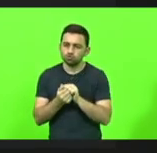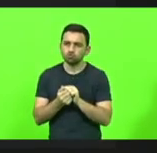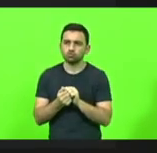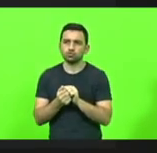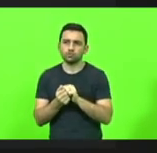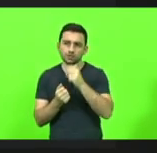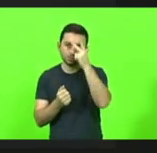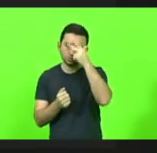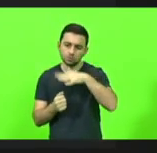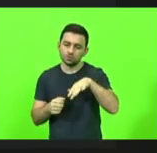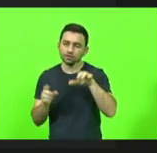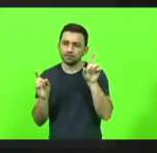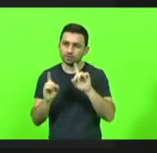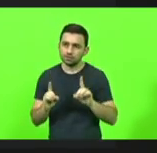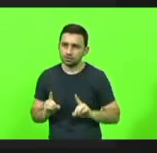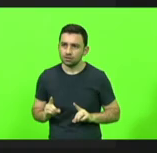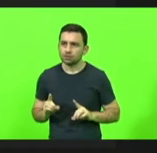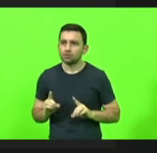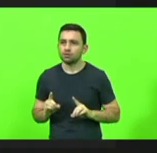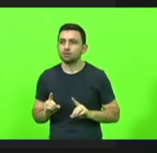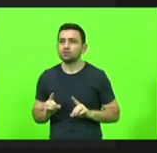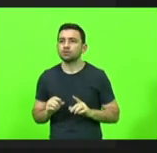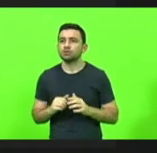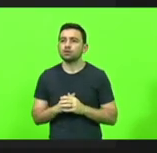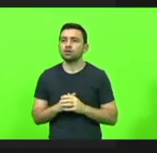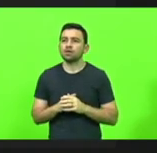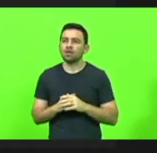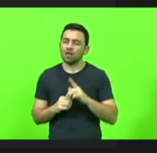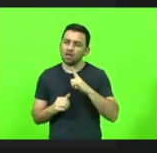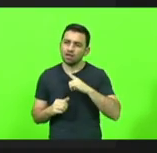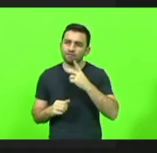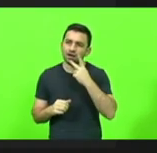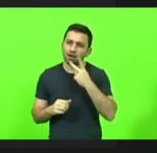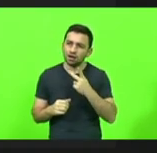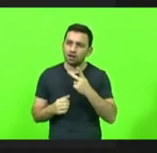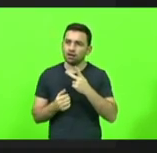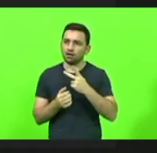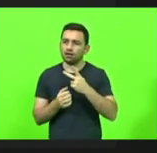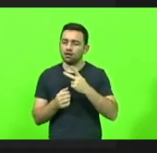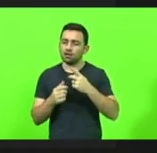pessoas com deficiência na estimulação precoce, em quesitos de fala, linguagem,